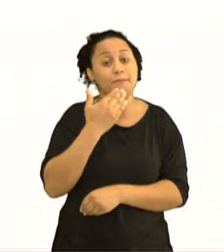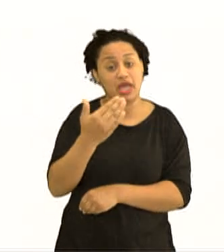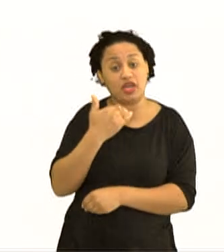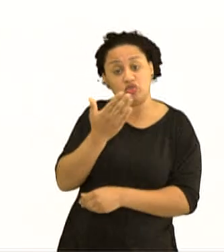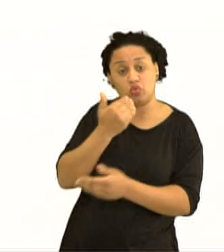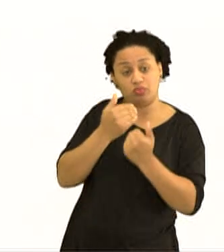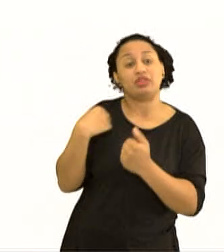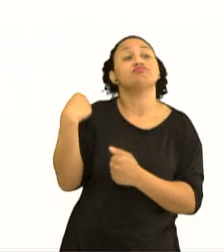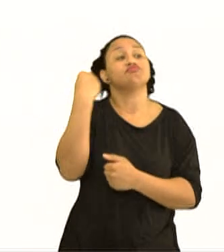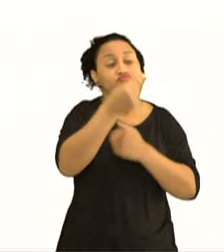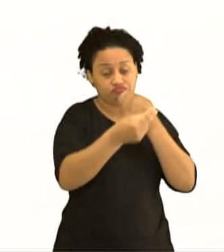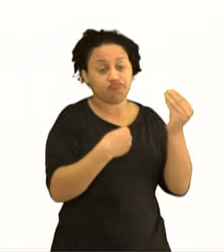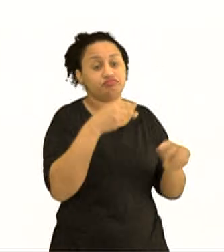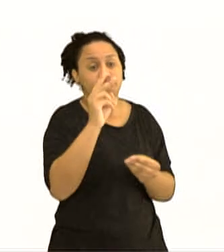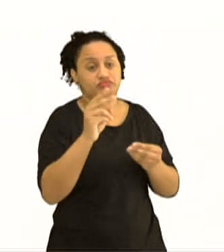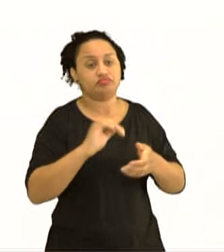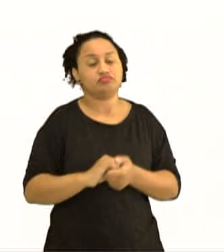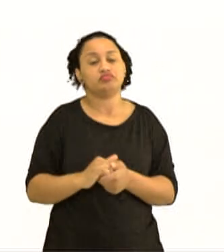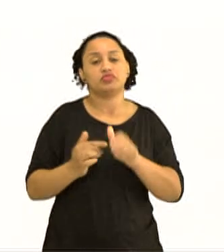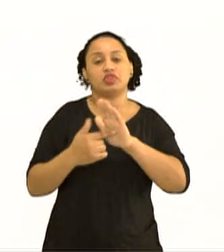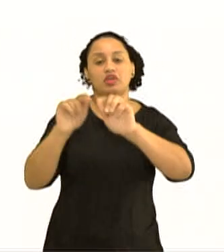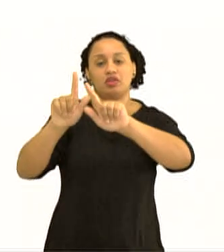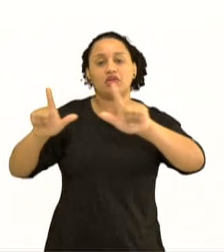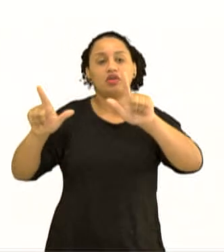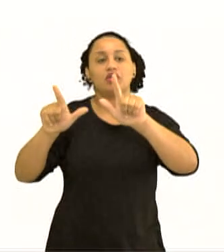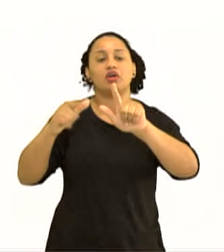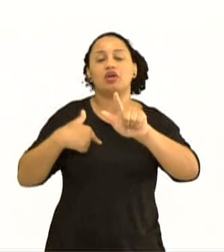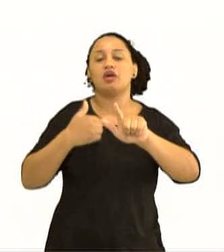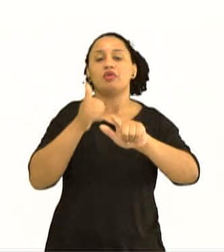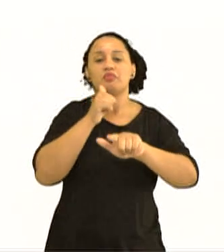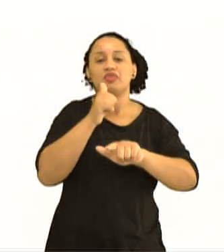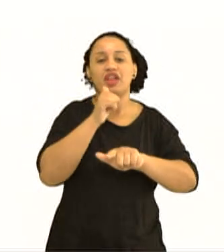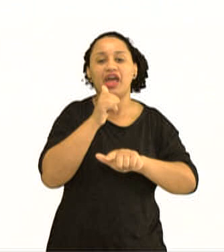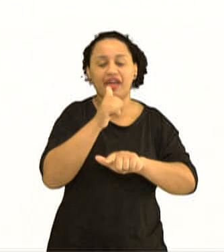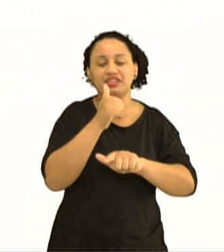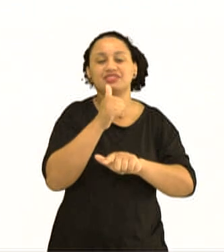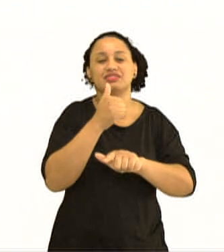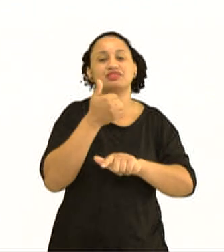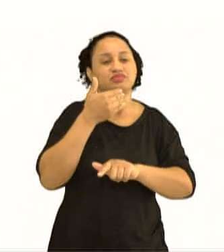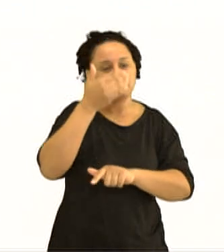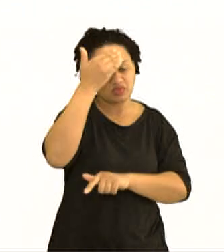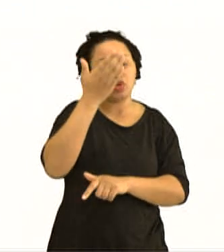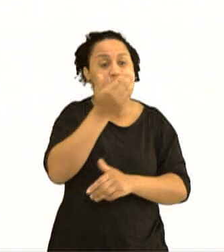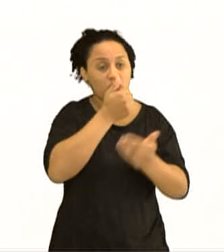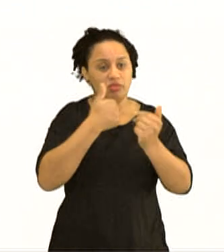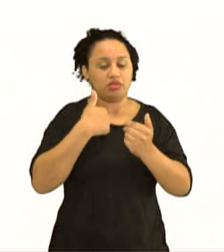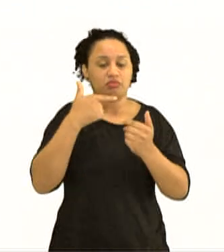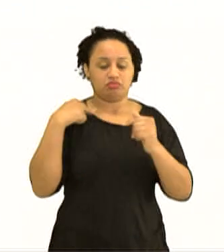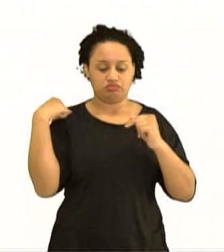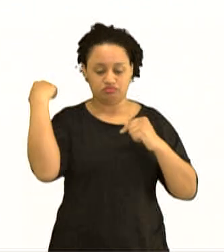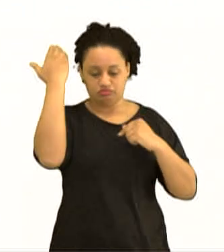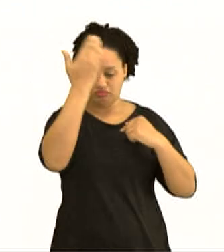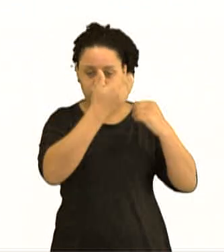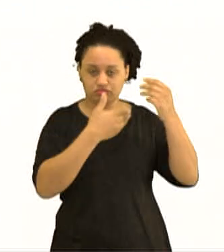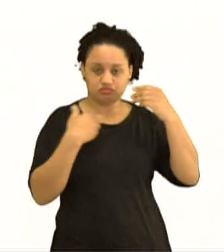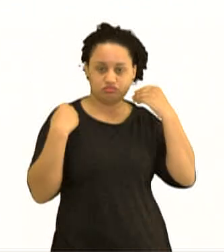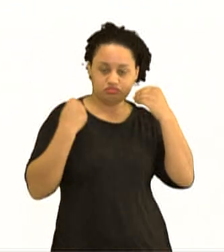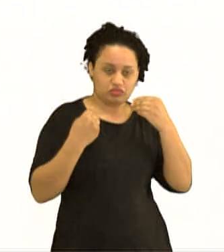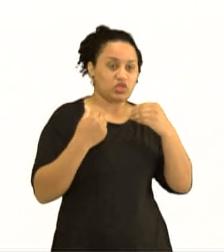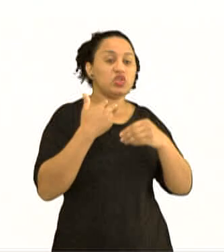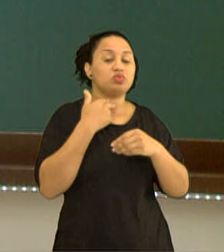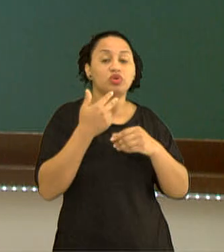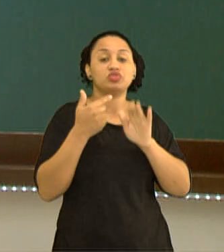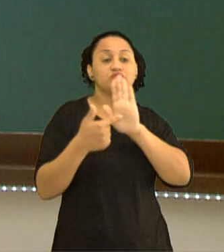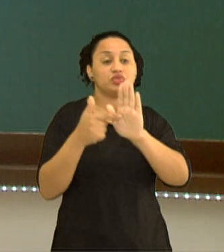algumas mulheres muçulmanas se alimentando com aquele tradicional hábito que elas põem sobre a cabeça, não mostrando o